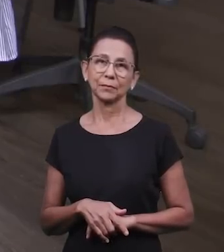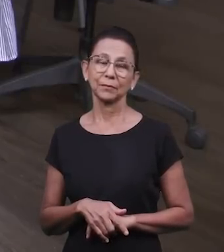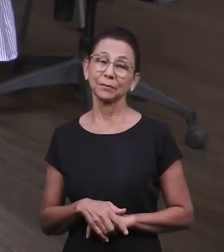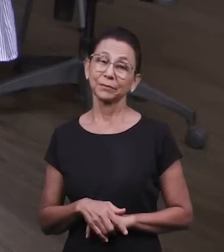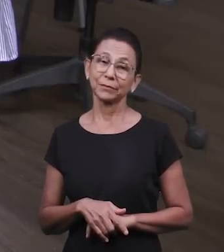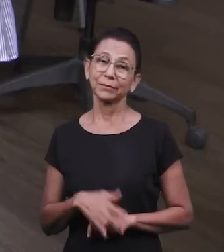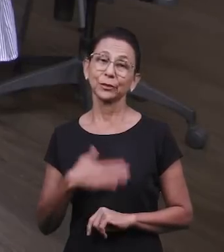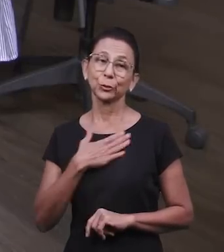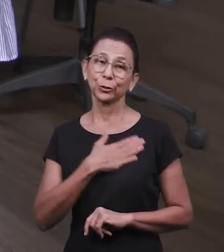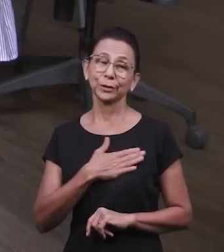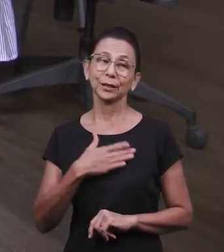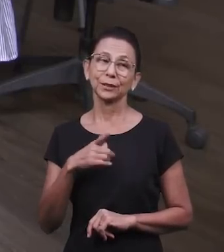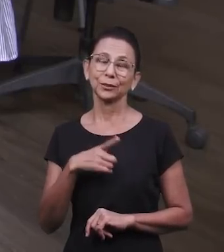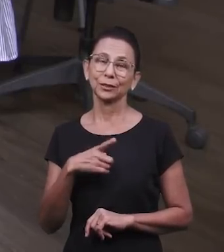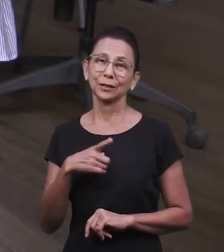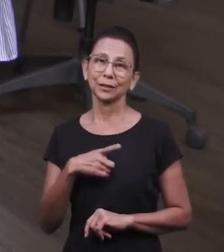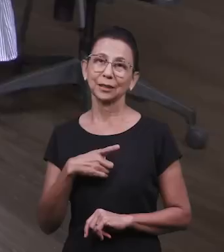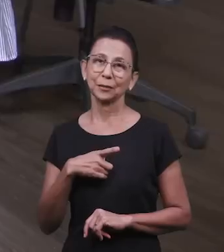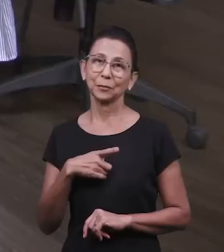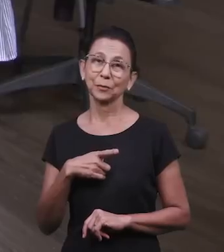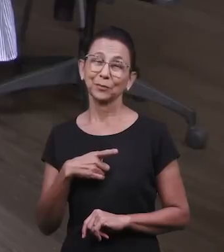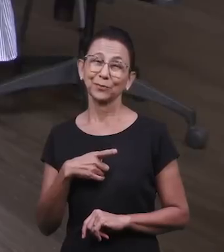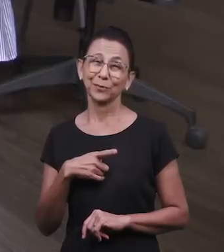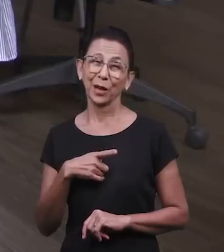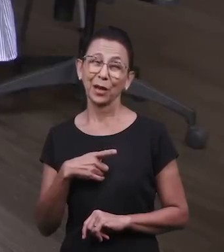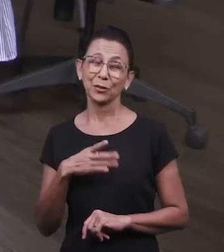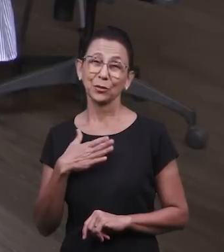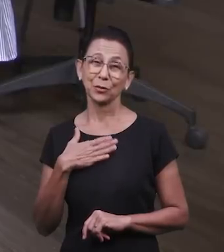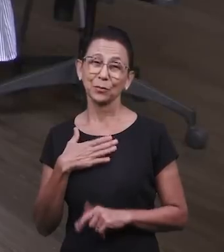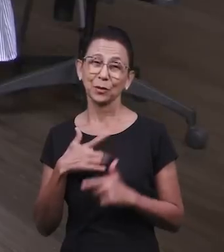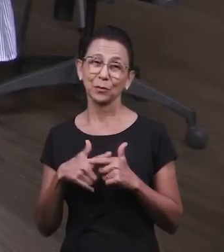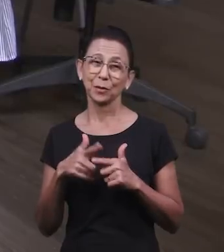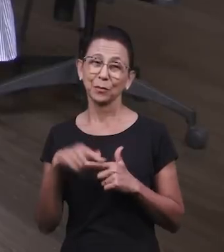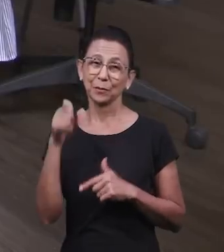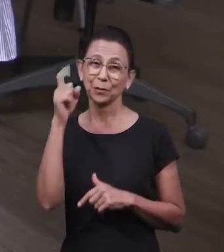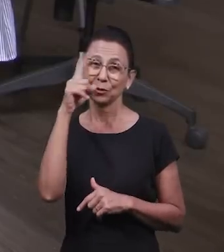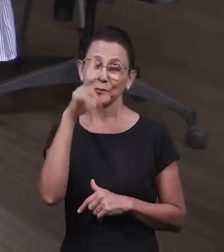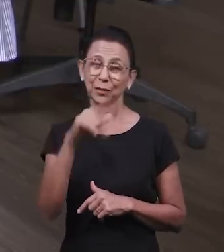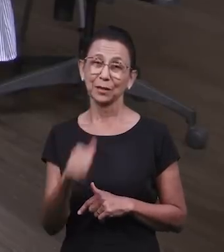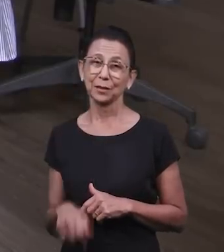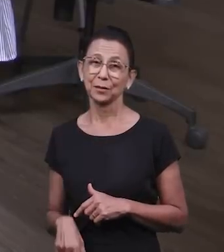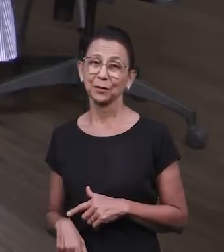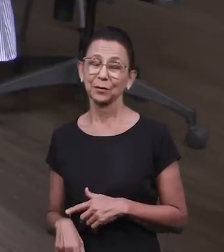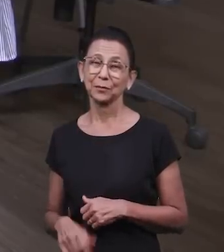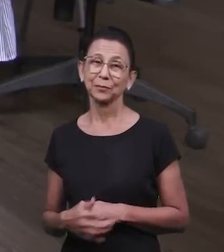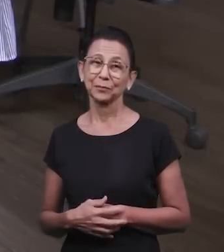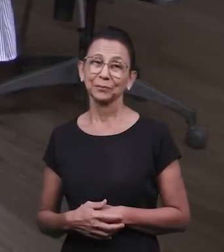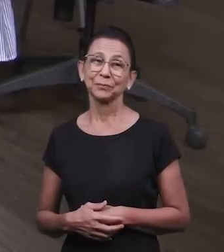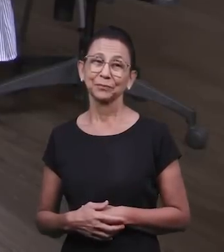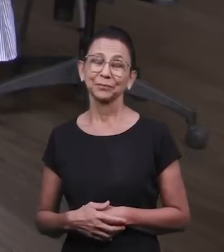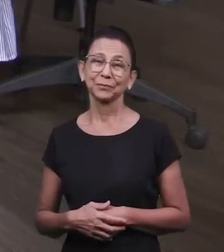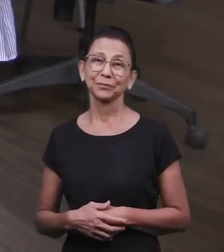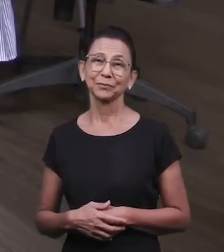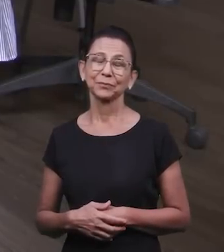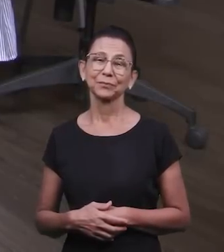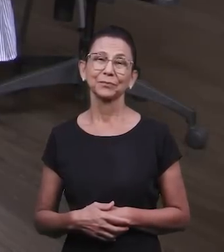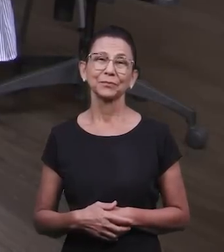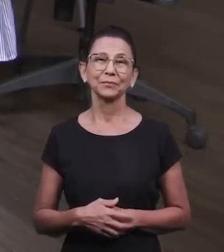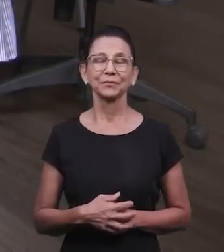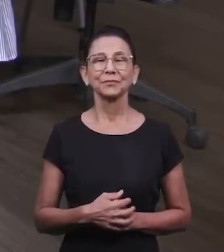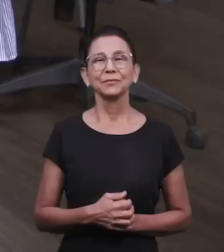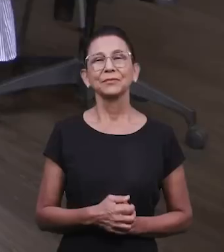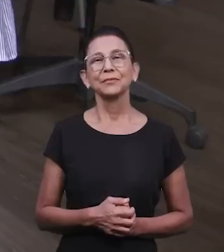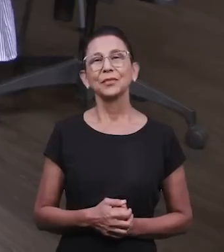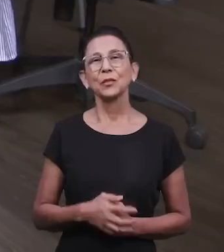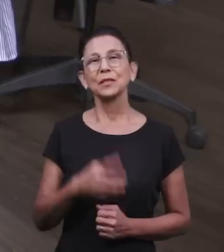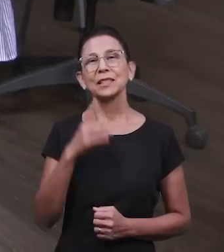menos eu aqui, gostaria de ter. Os meus, eu acho um pouco mais difíceis de resolver. E todos temos. Então você às